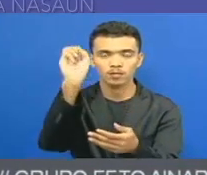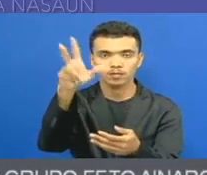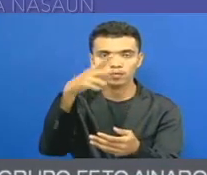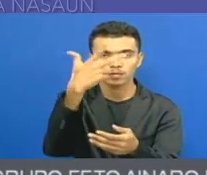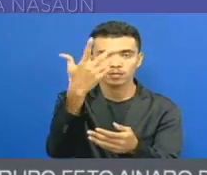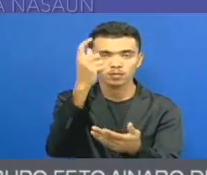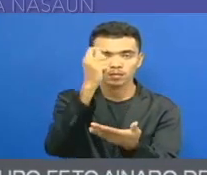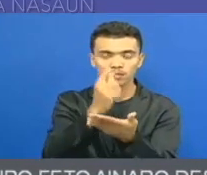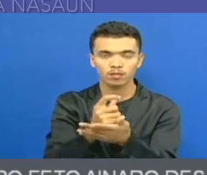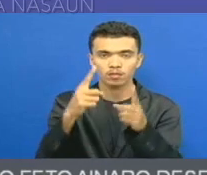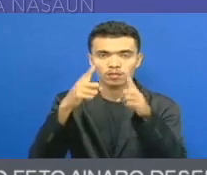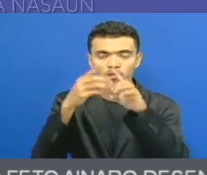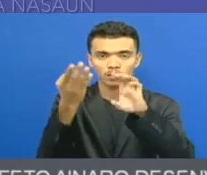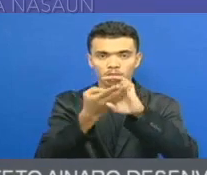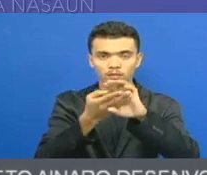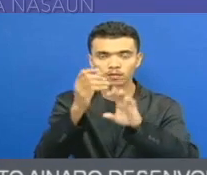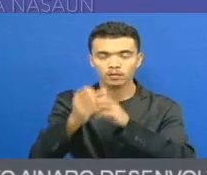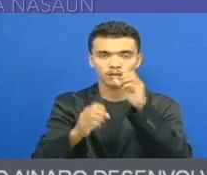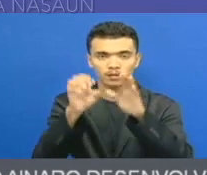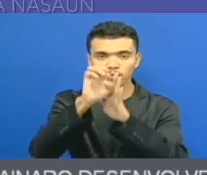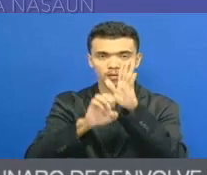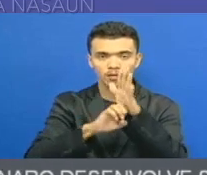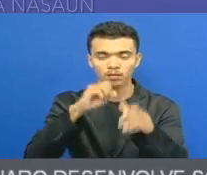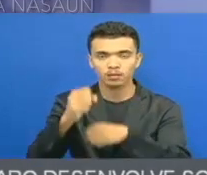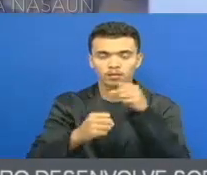Tolu, Bacofrestado e Atinané.